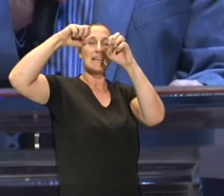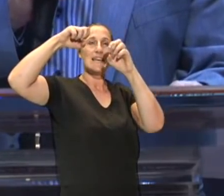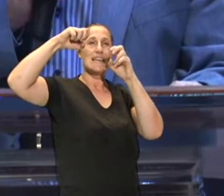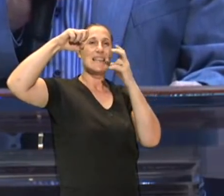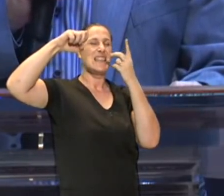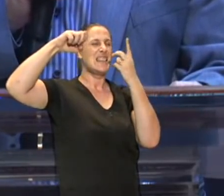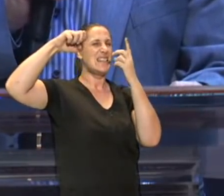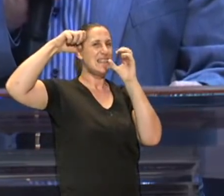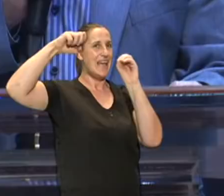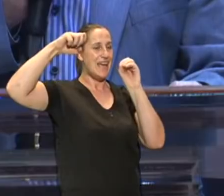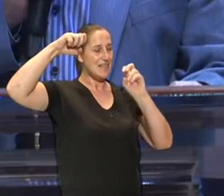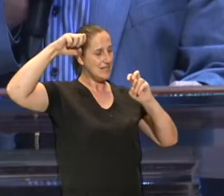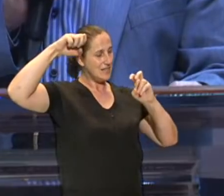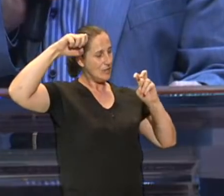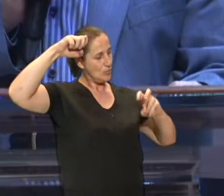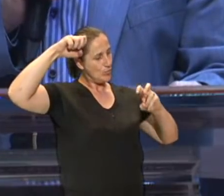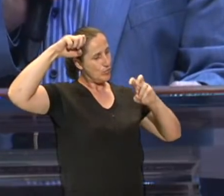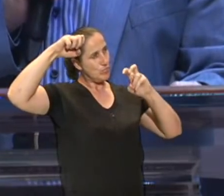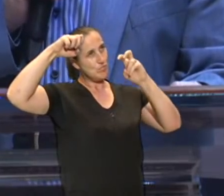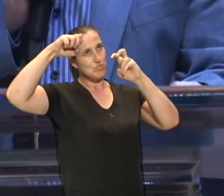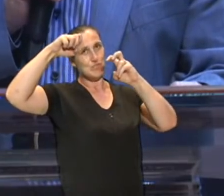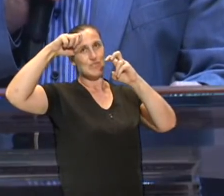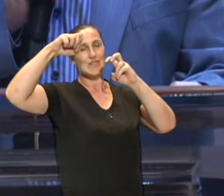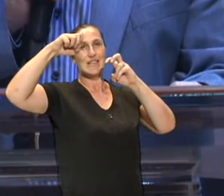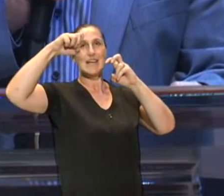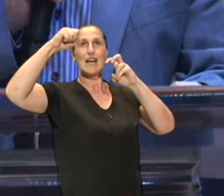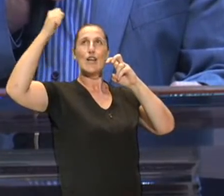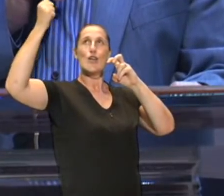Acás. E a luz do sol